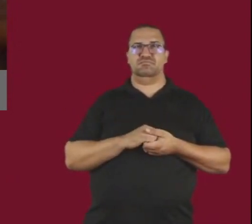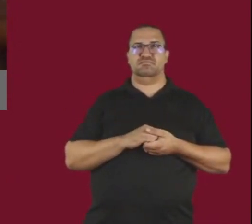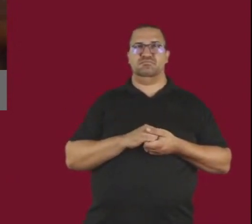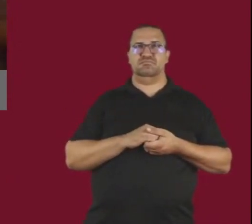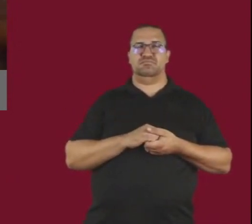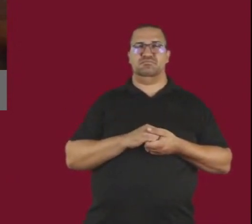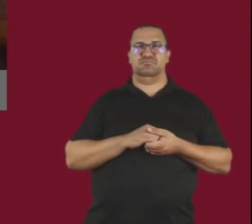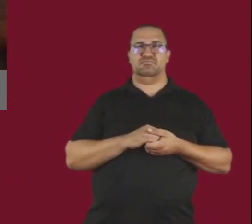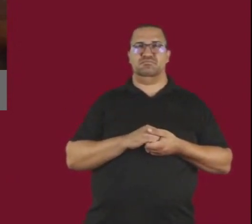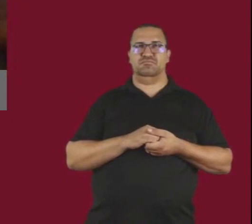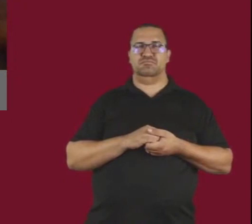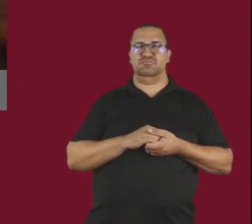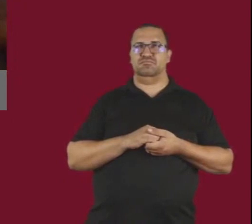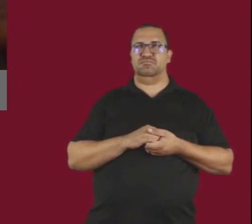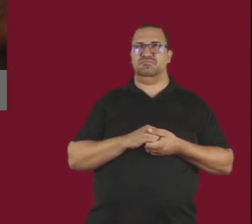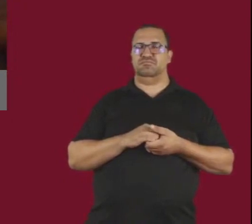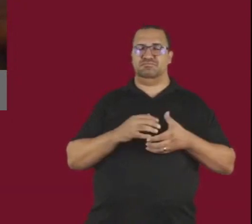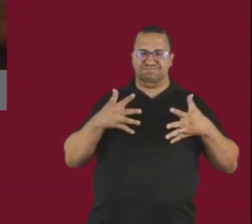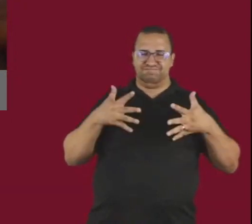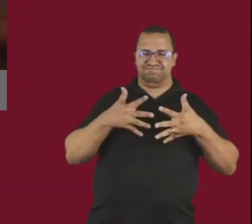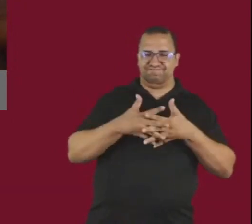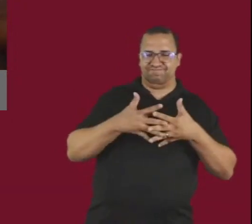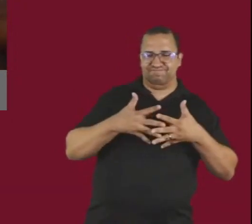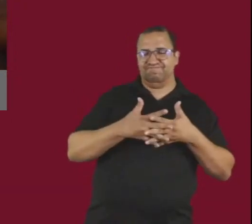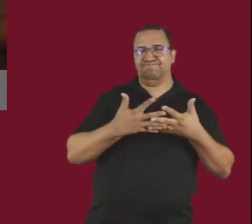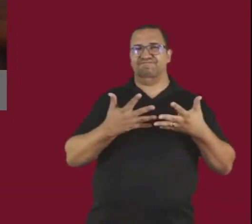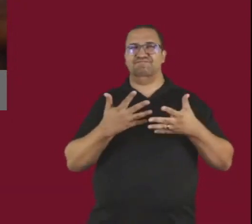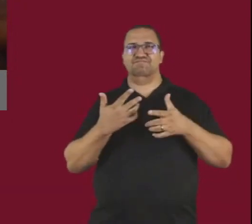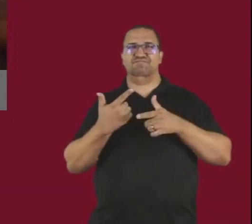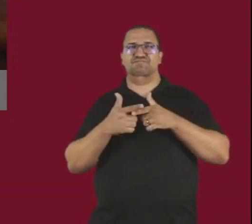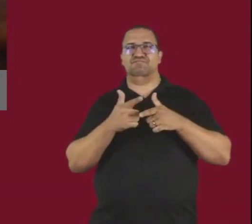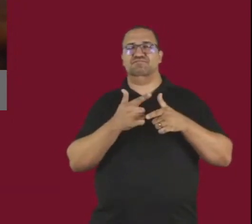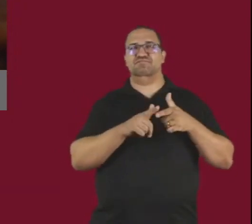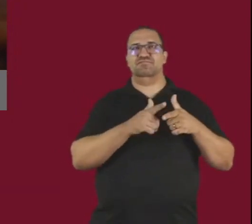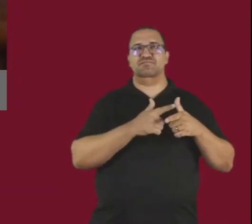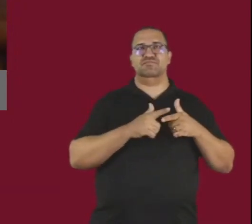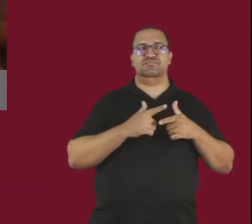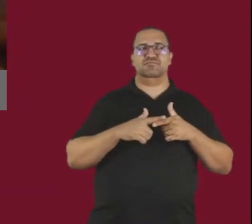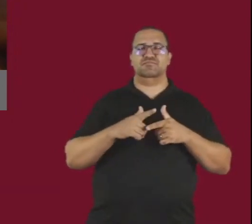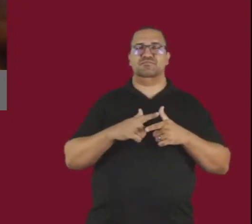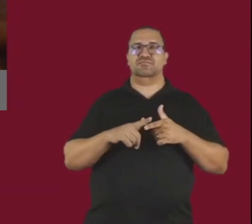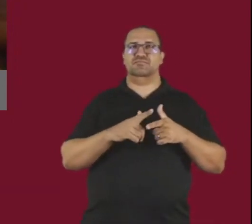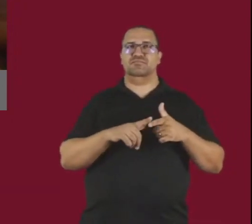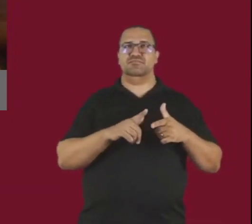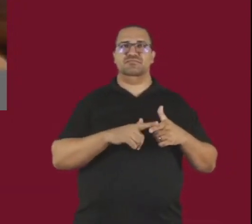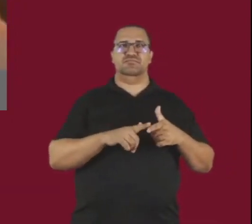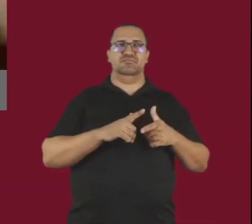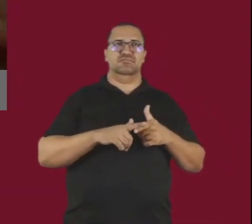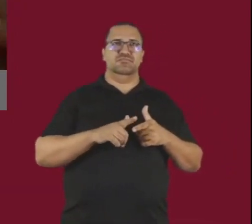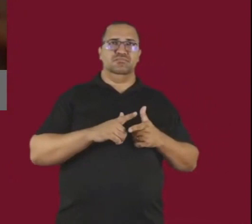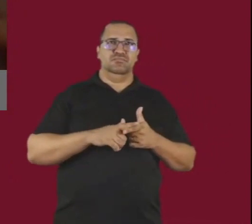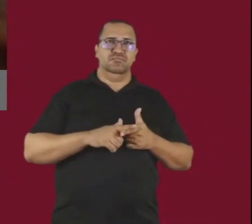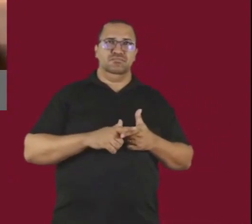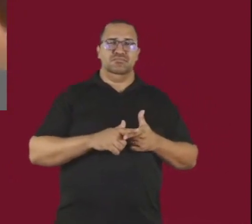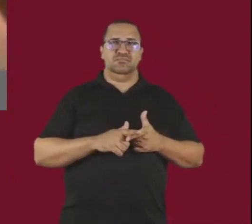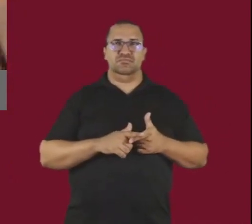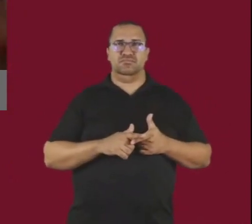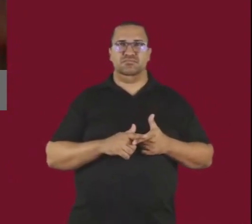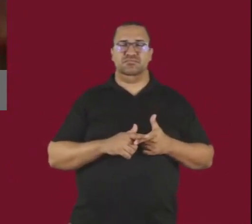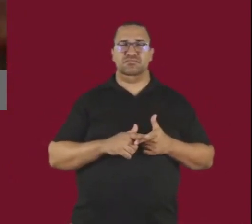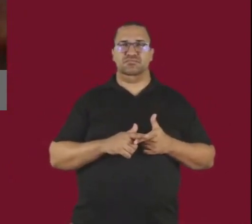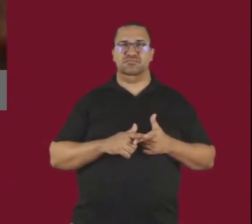de colapso que a gente está vivendo, não basta tu dizer,